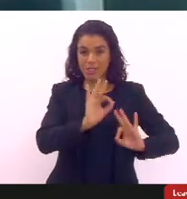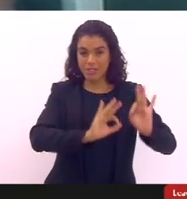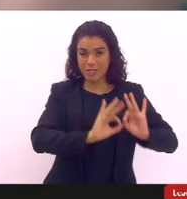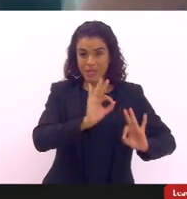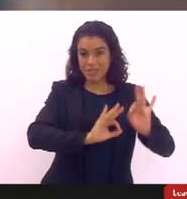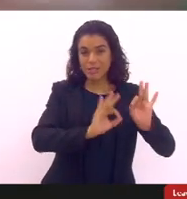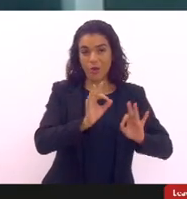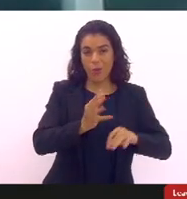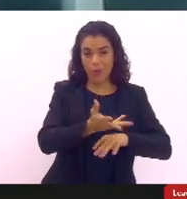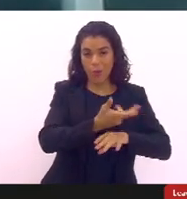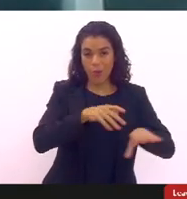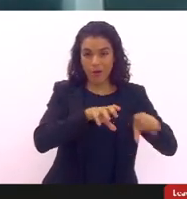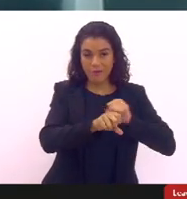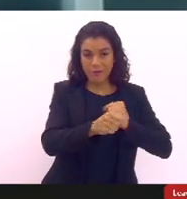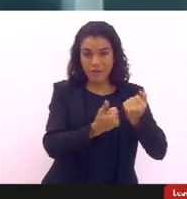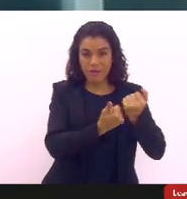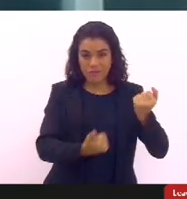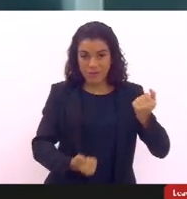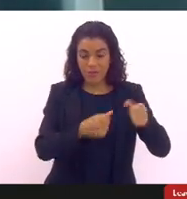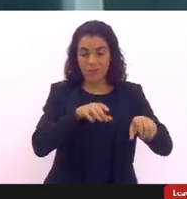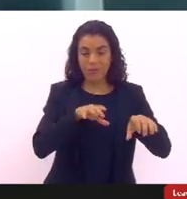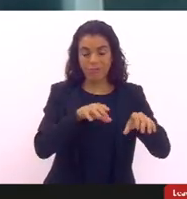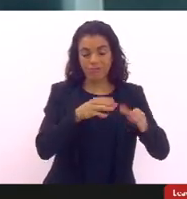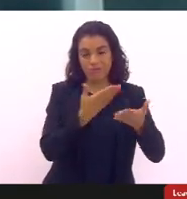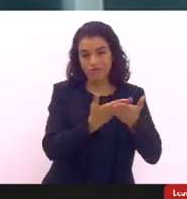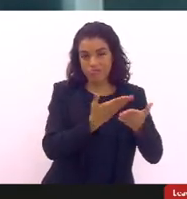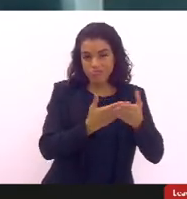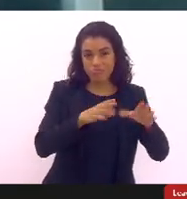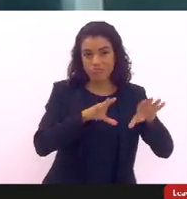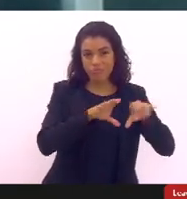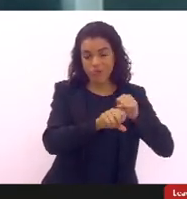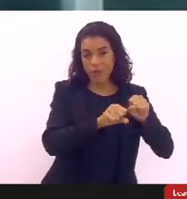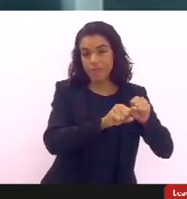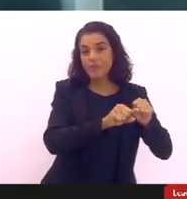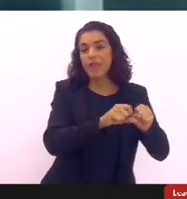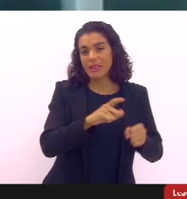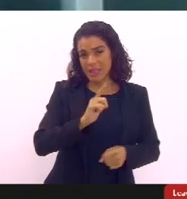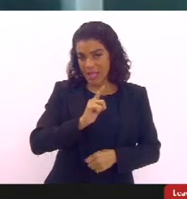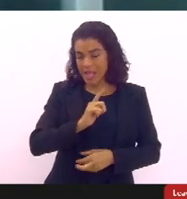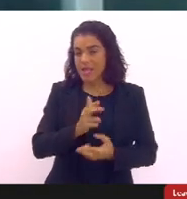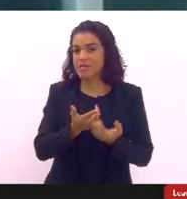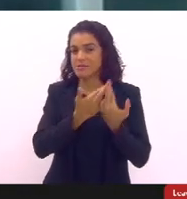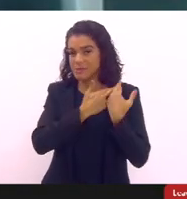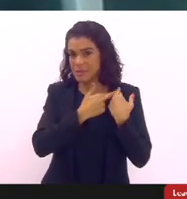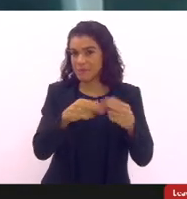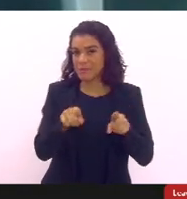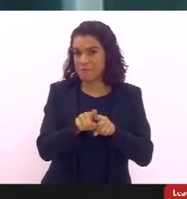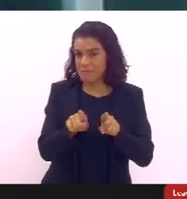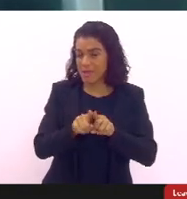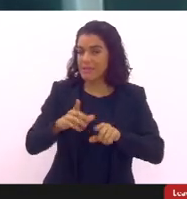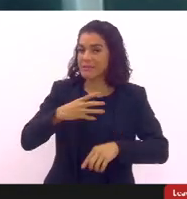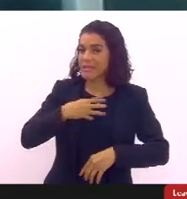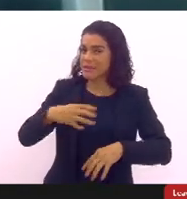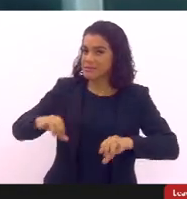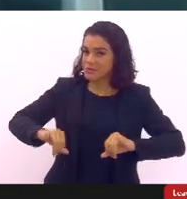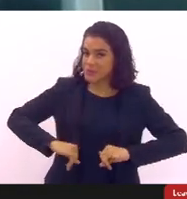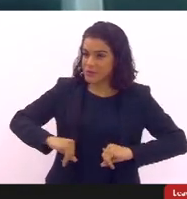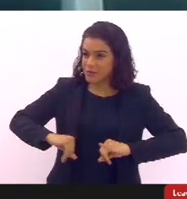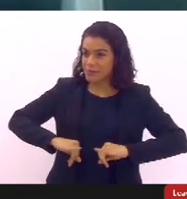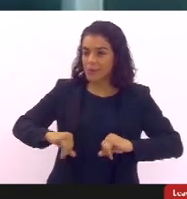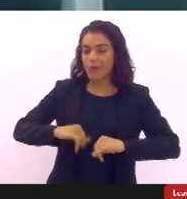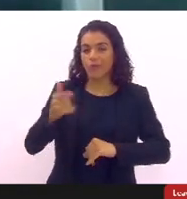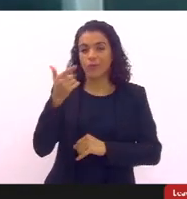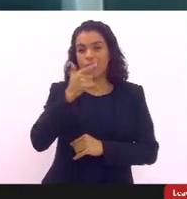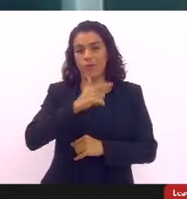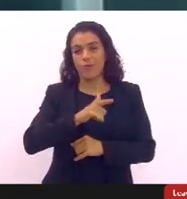de qualificação, de assessoria, de capacitação, né? A gente tem essa responsabilidade e tem esse sofrimento quando a gente não